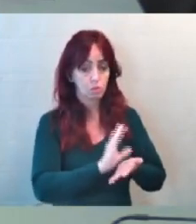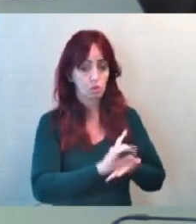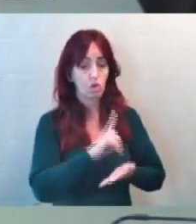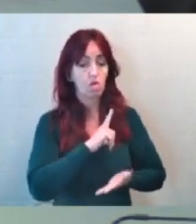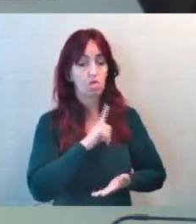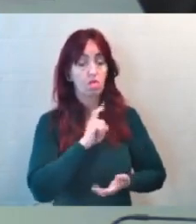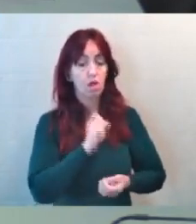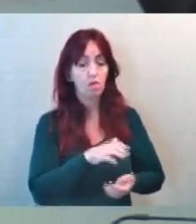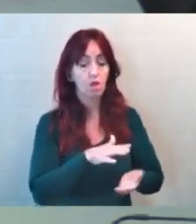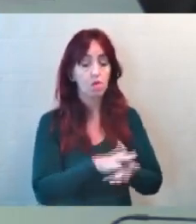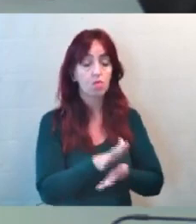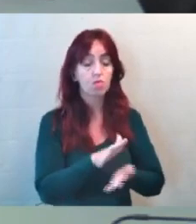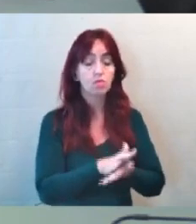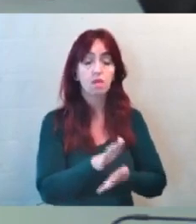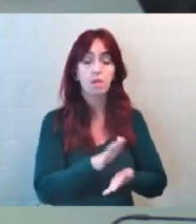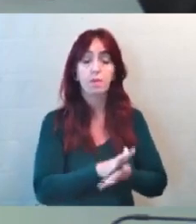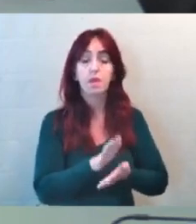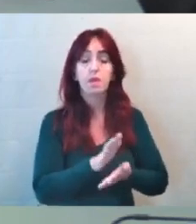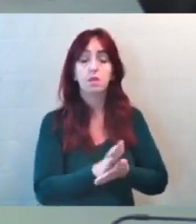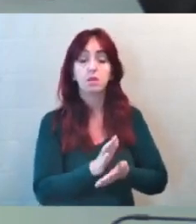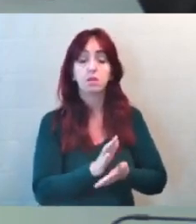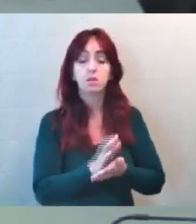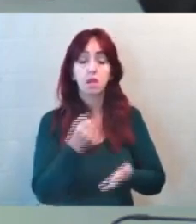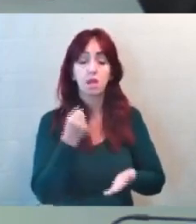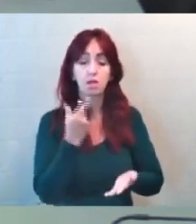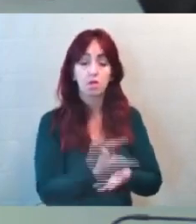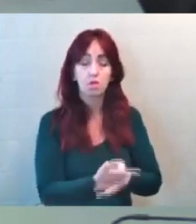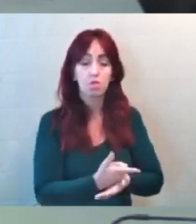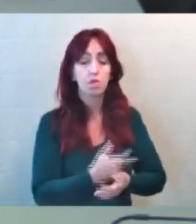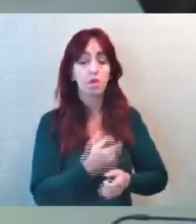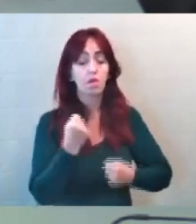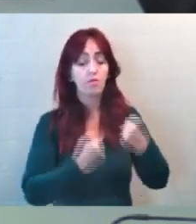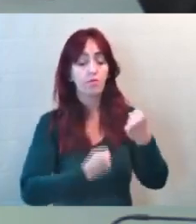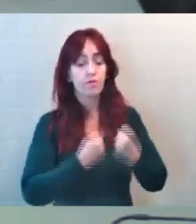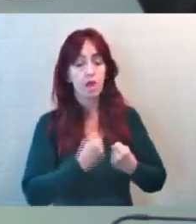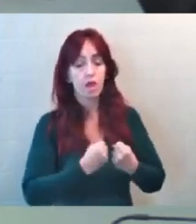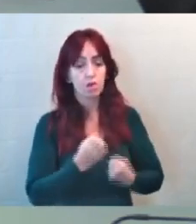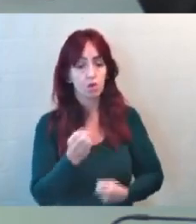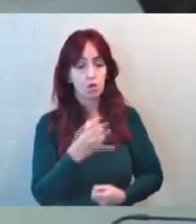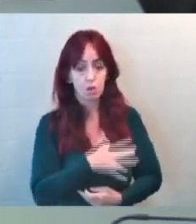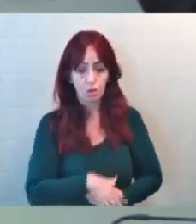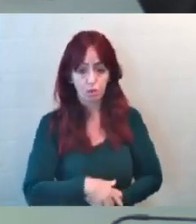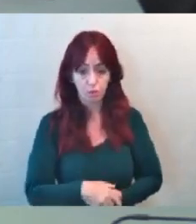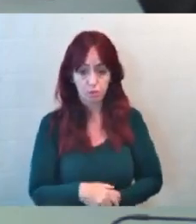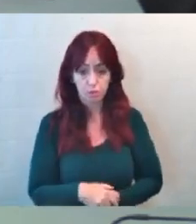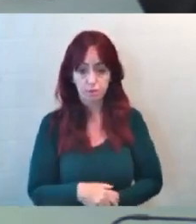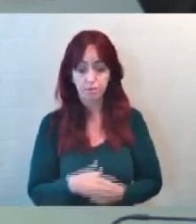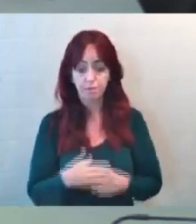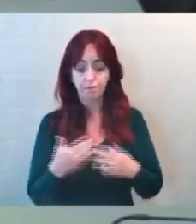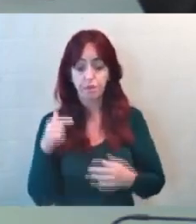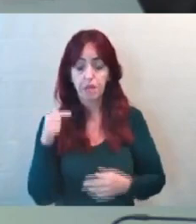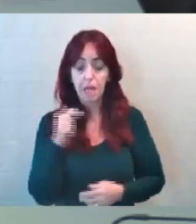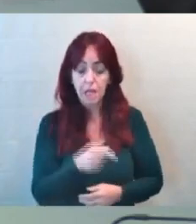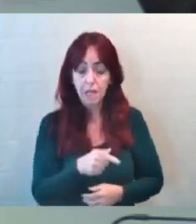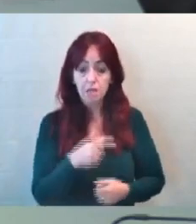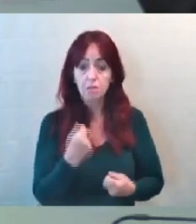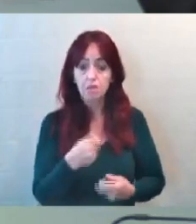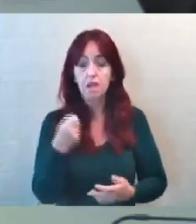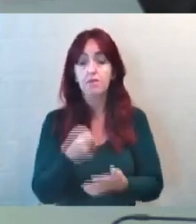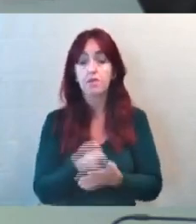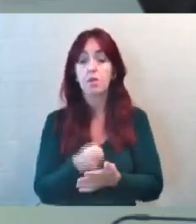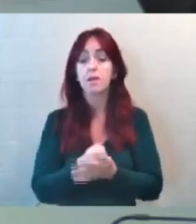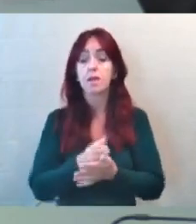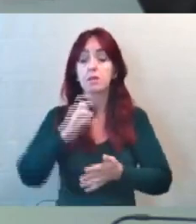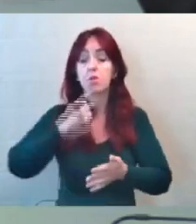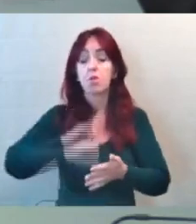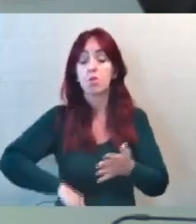aquisição de veículos novos. Isso não deveria ser uma obrigação contratual que eles deveriam